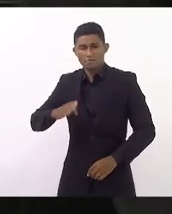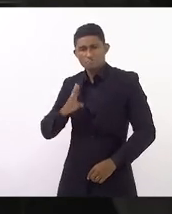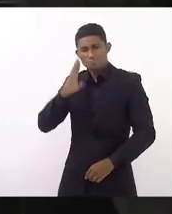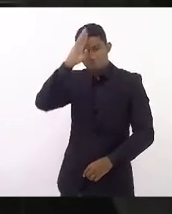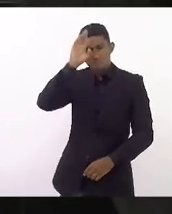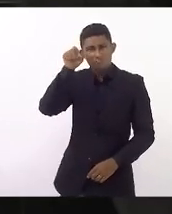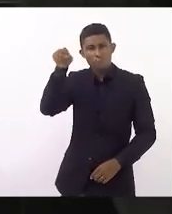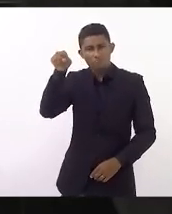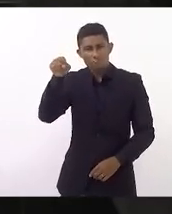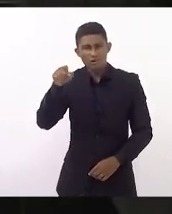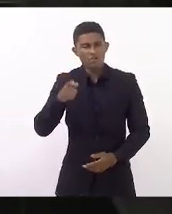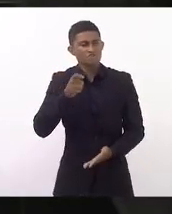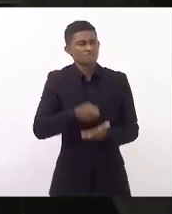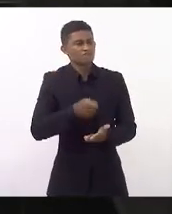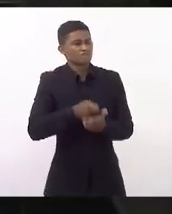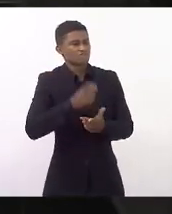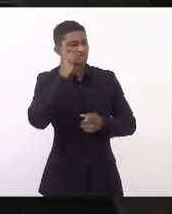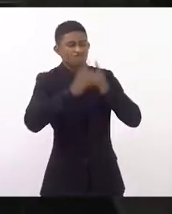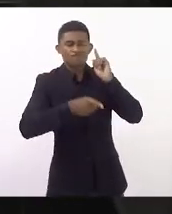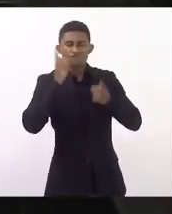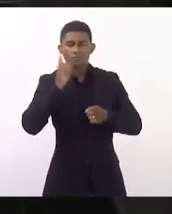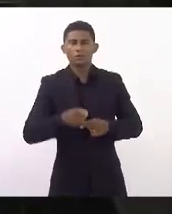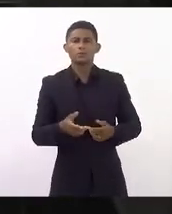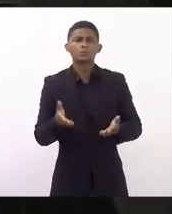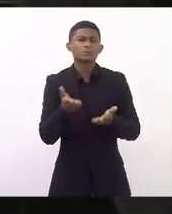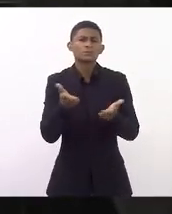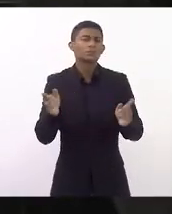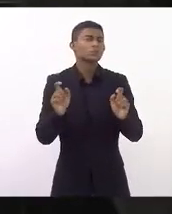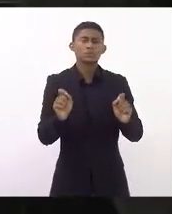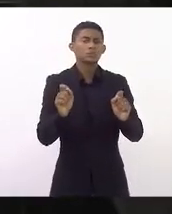de matriz ultraliberal entreguista, vem